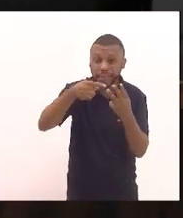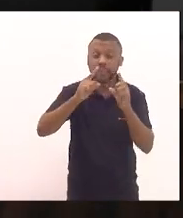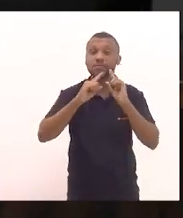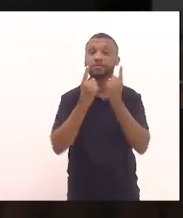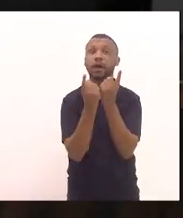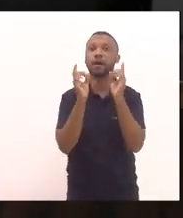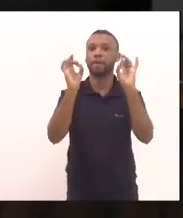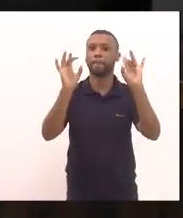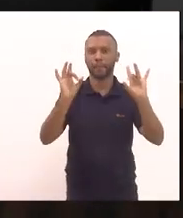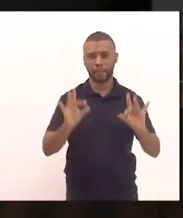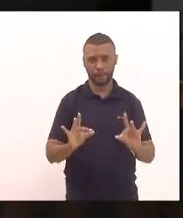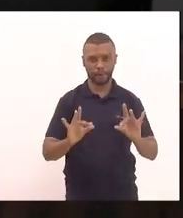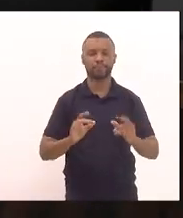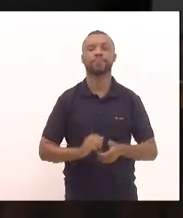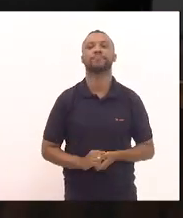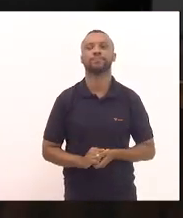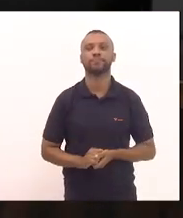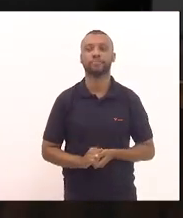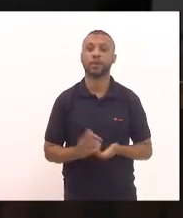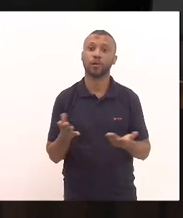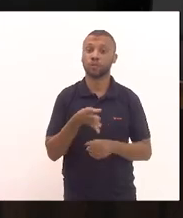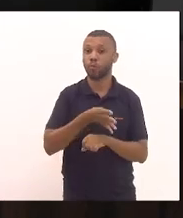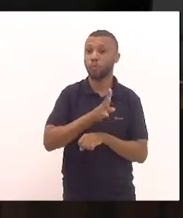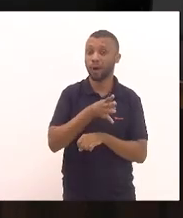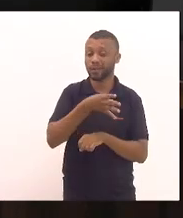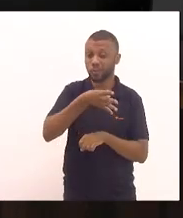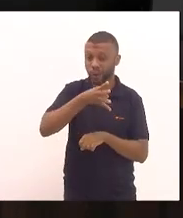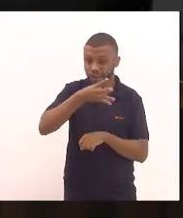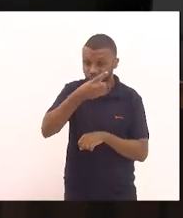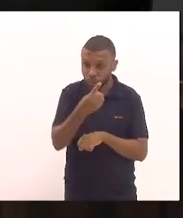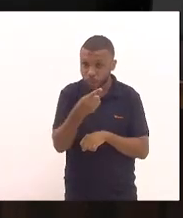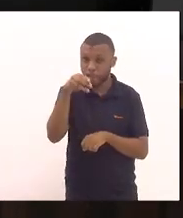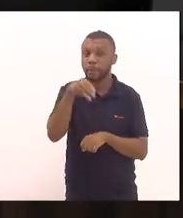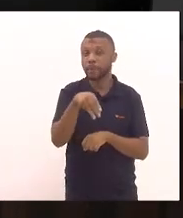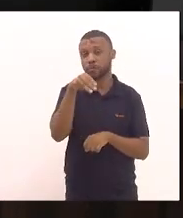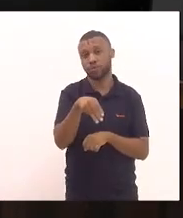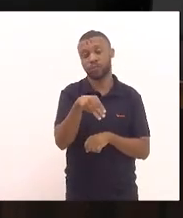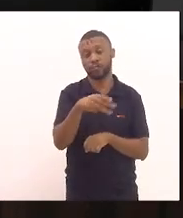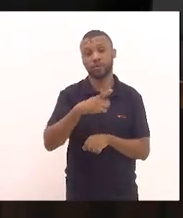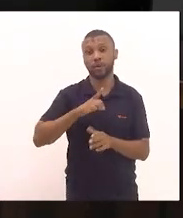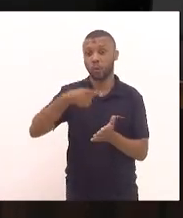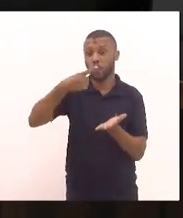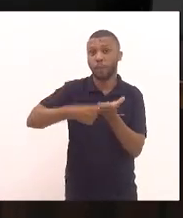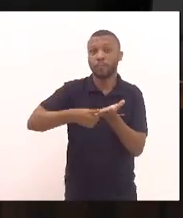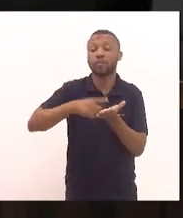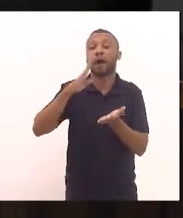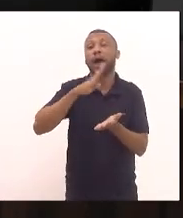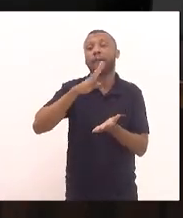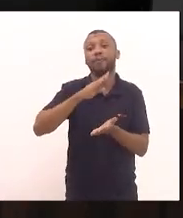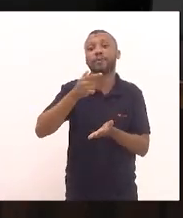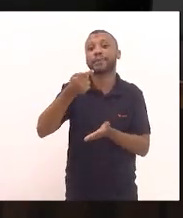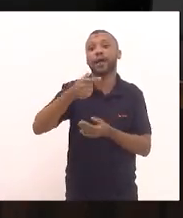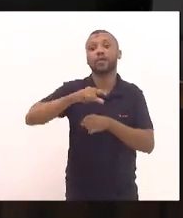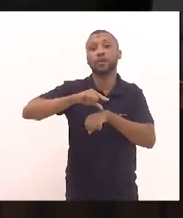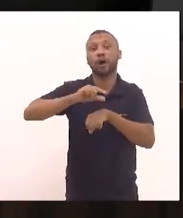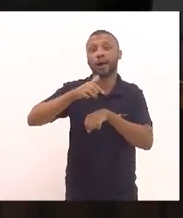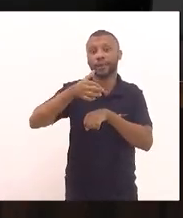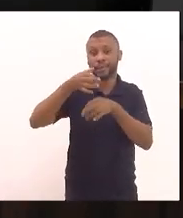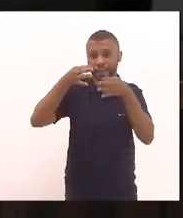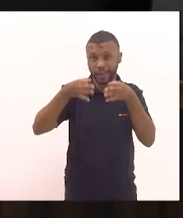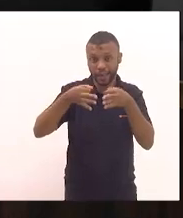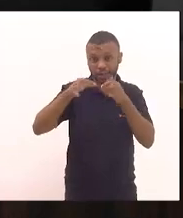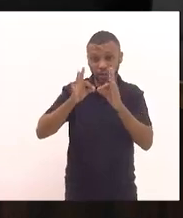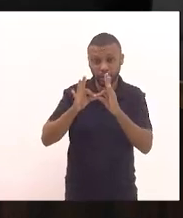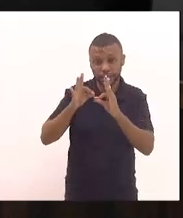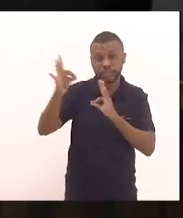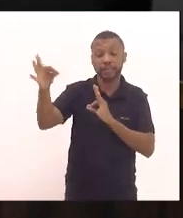extraordinárias. São 16 horas e 41 minutos. Eu tenho um compromisso 7 horas a 150 quilômetros